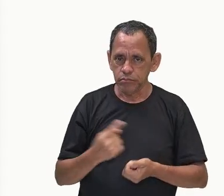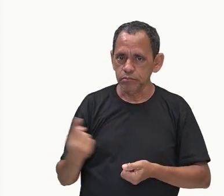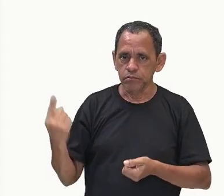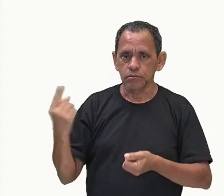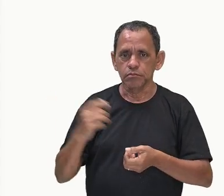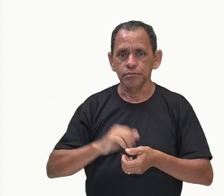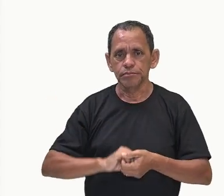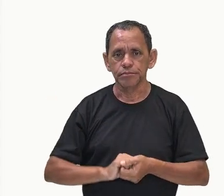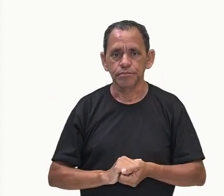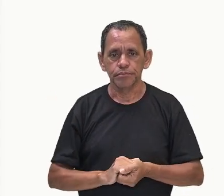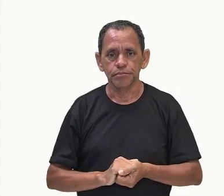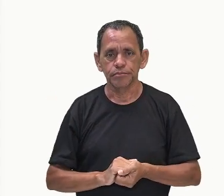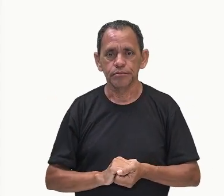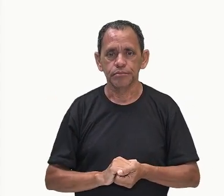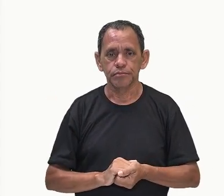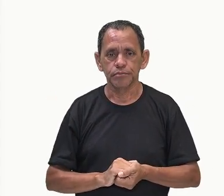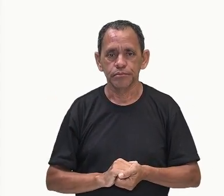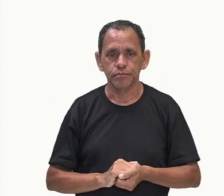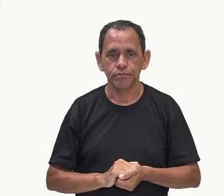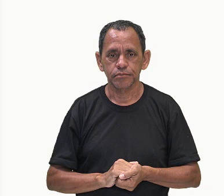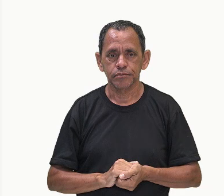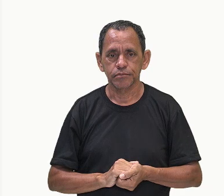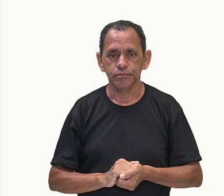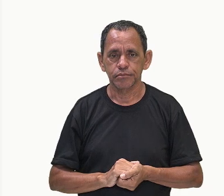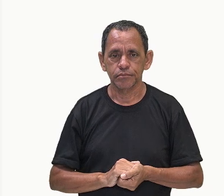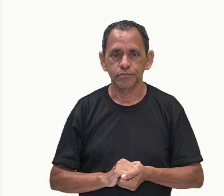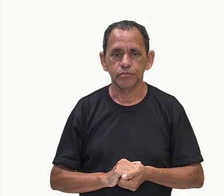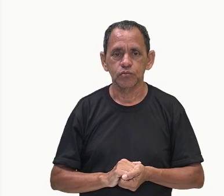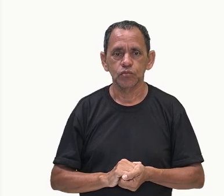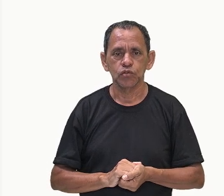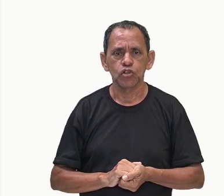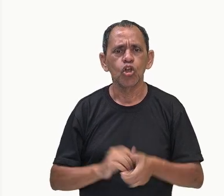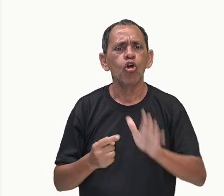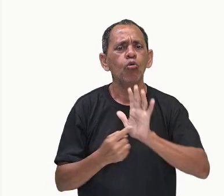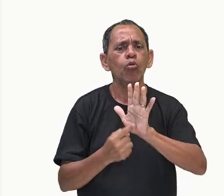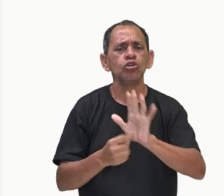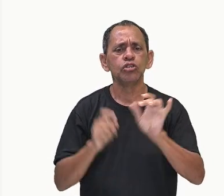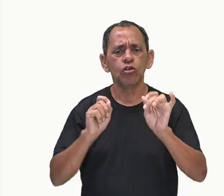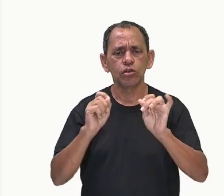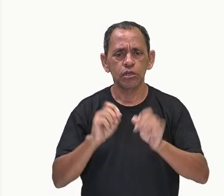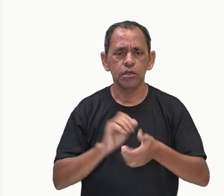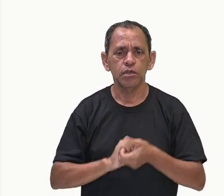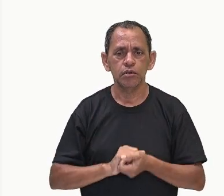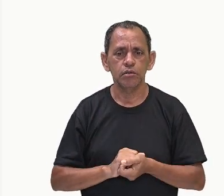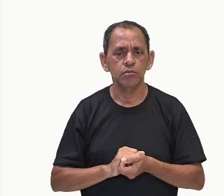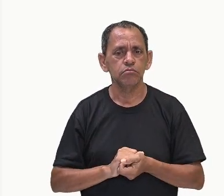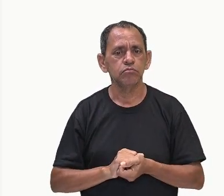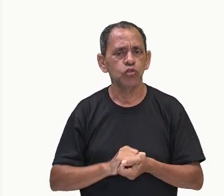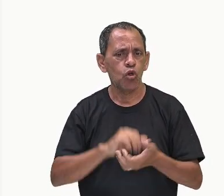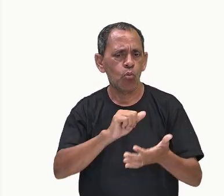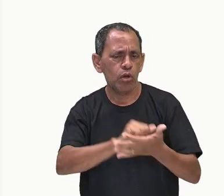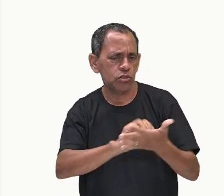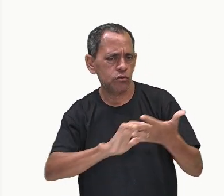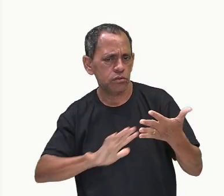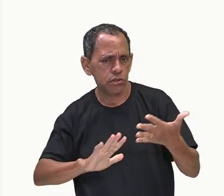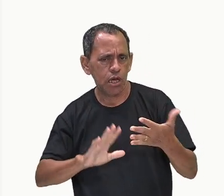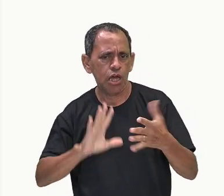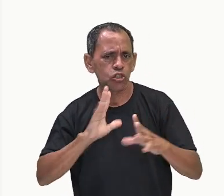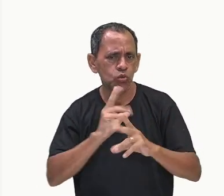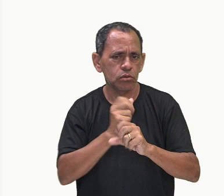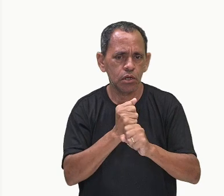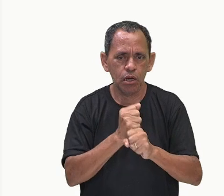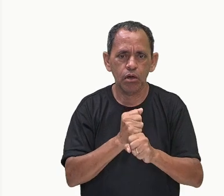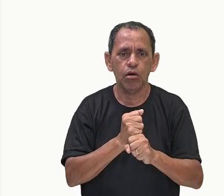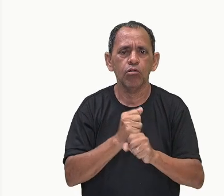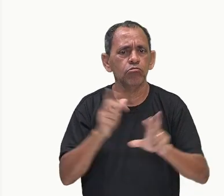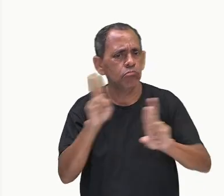disso? Acompanhe então comigo aí na tela, nós vamos aplicar exatamente esse cálculo aí com relação a